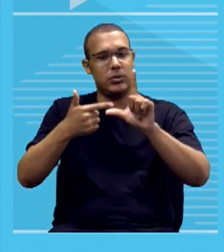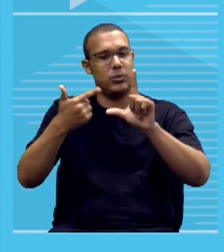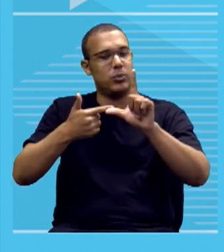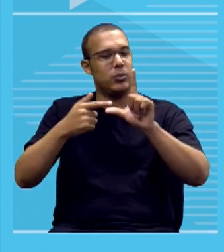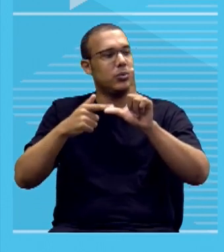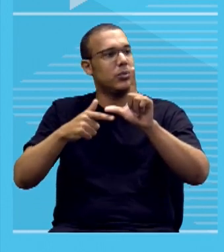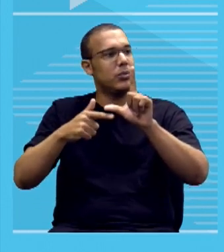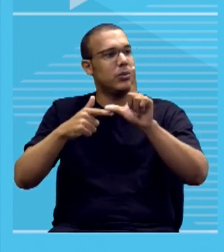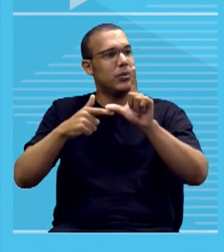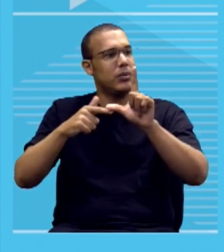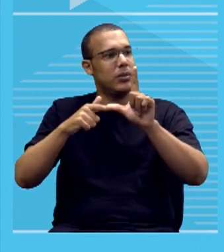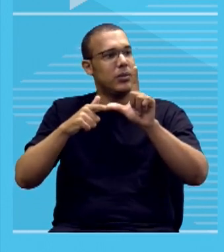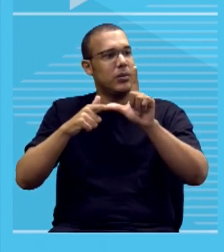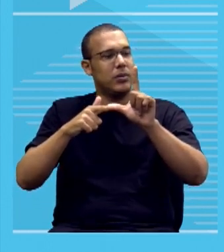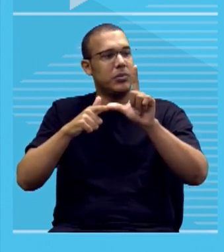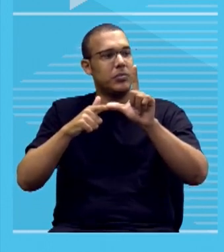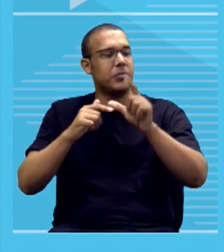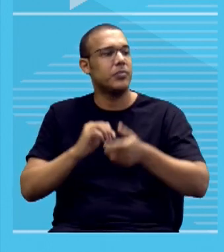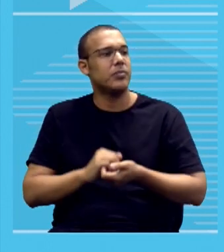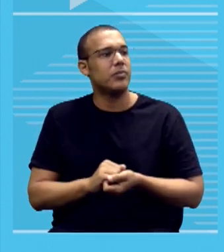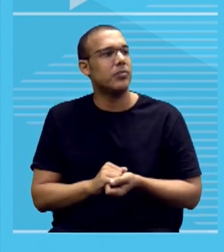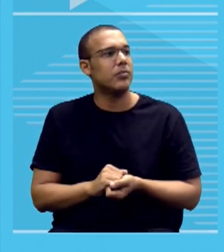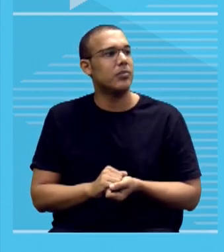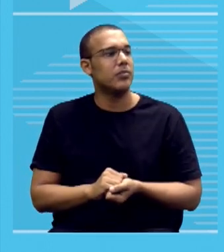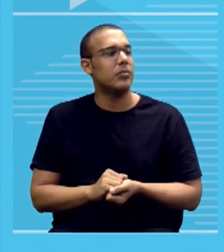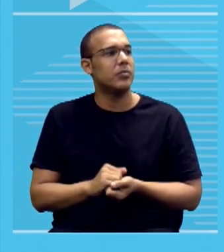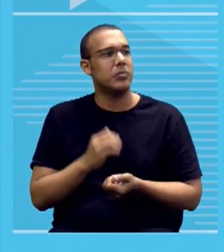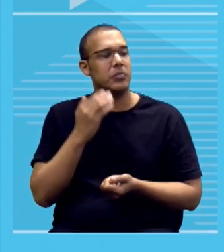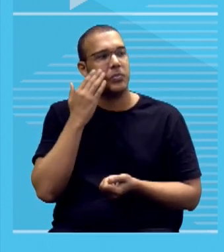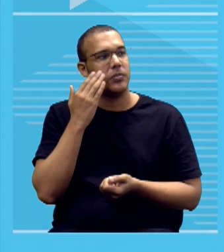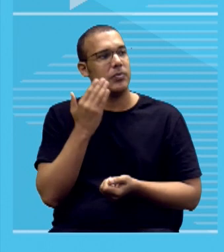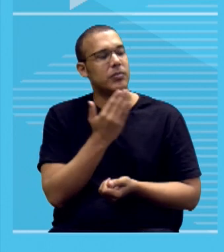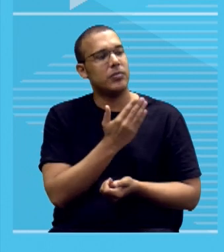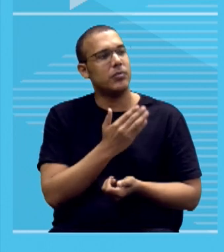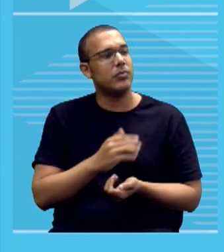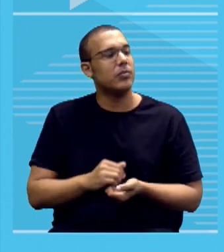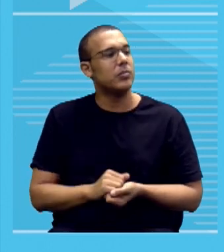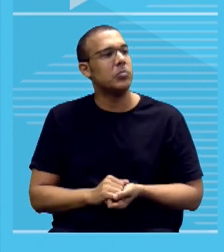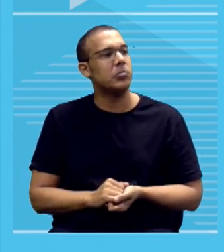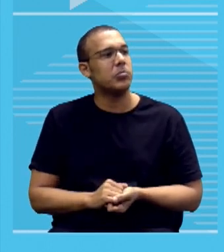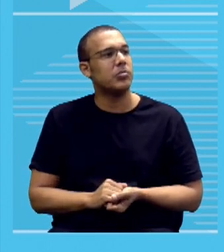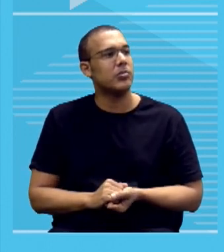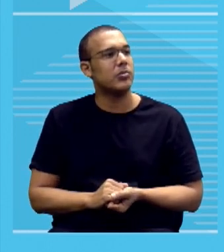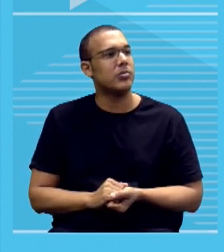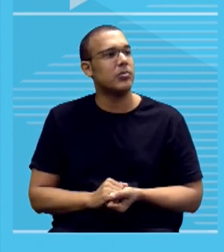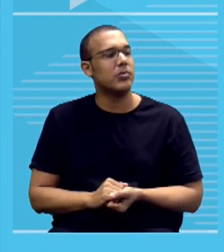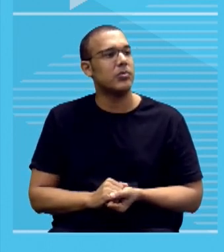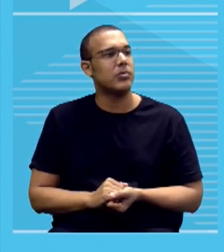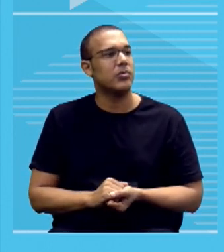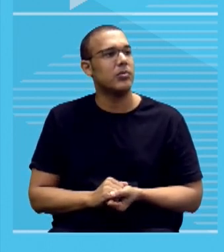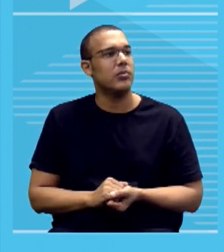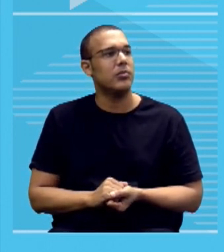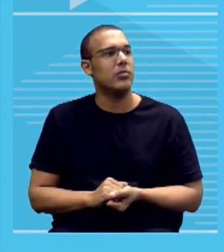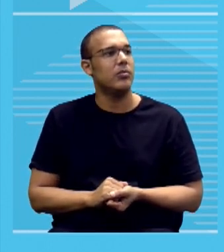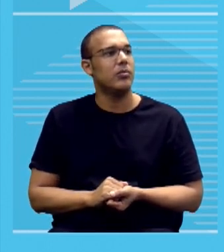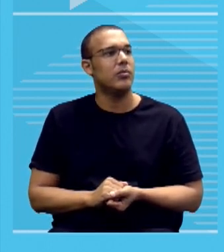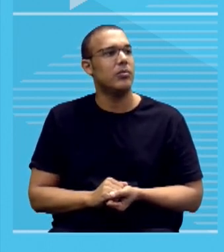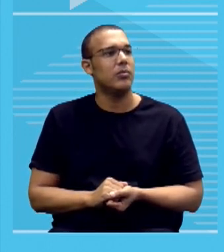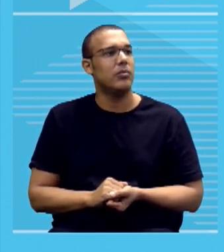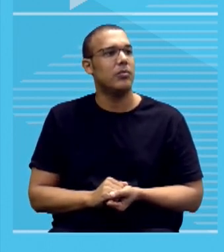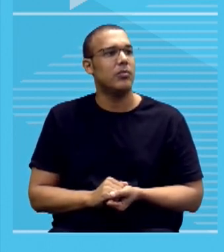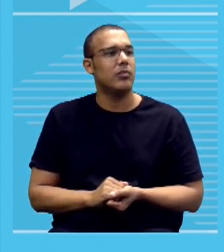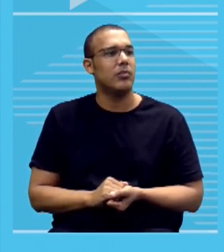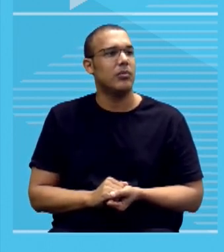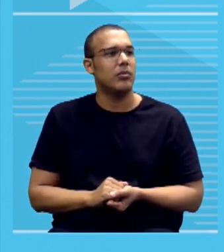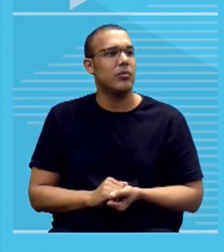minha força motriz é igual a DDP mais R vezes I. Aqui eu estou em gerador, né? Então ali era um mais.